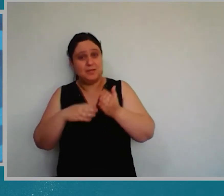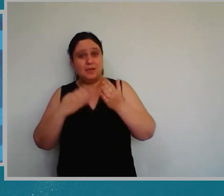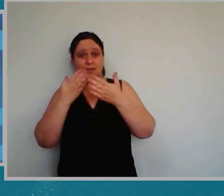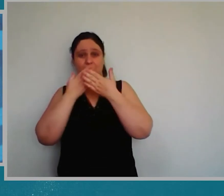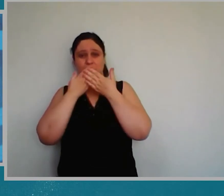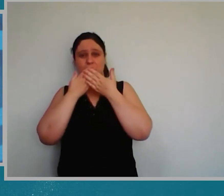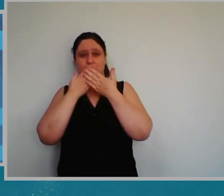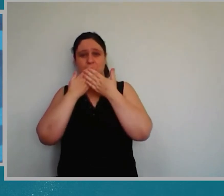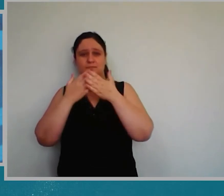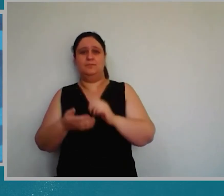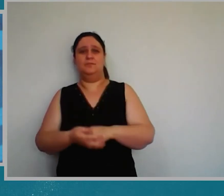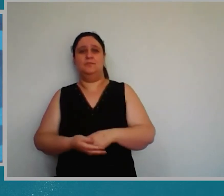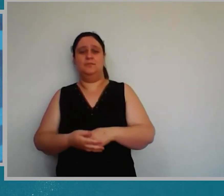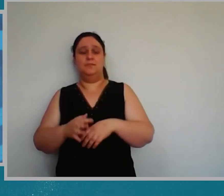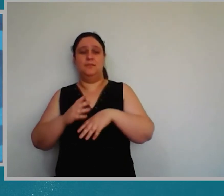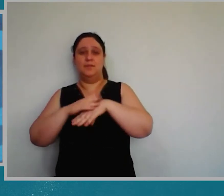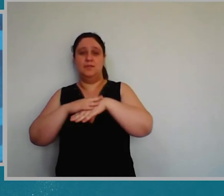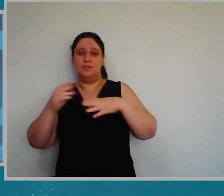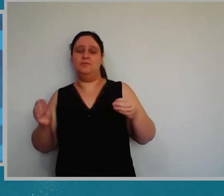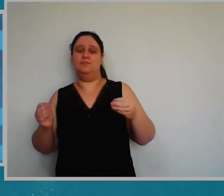ser curados.